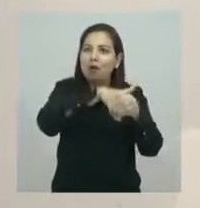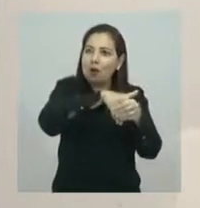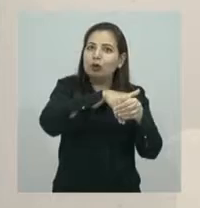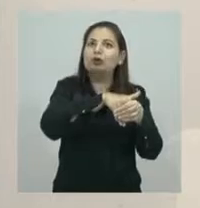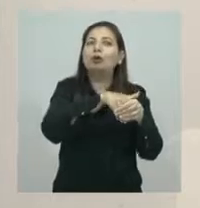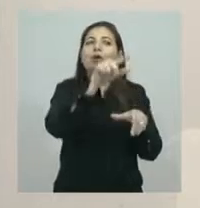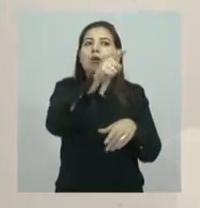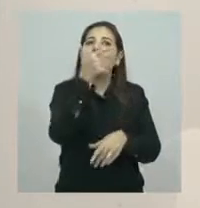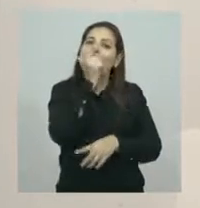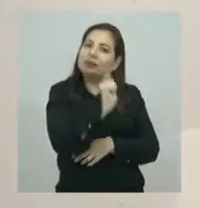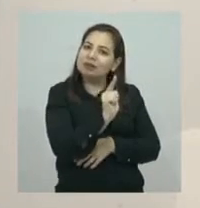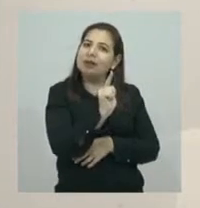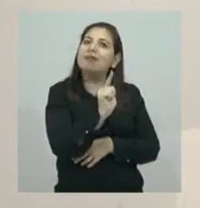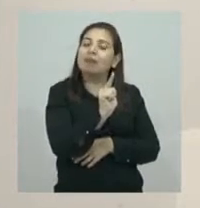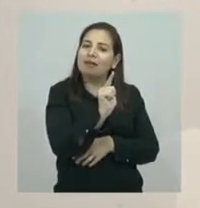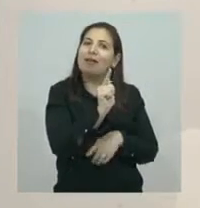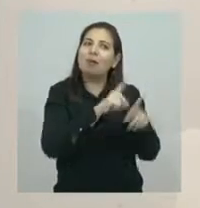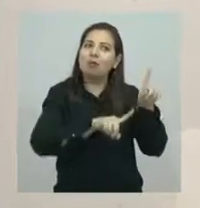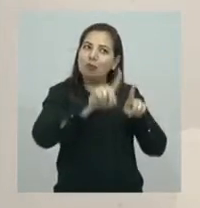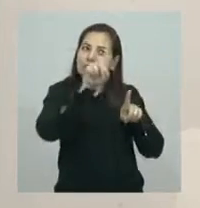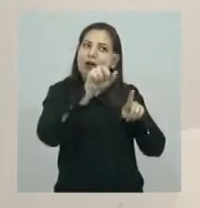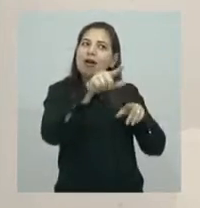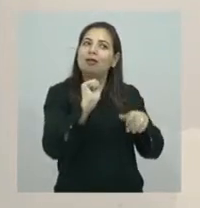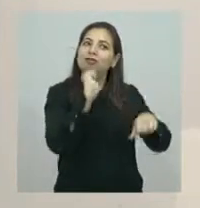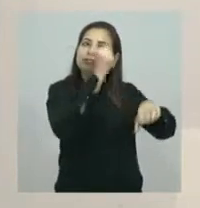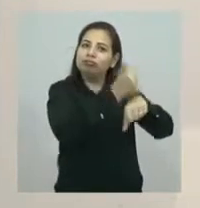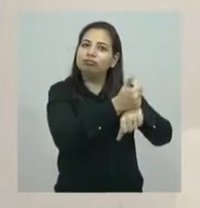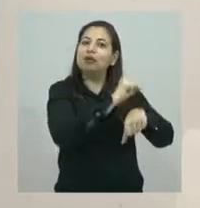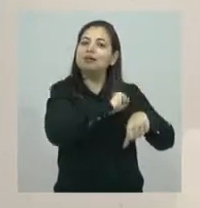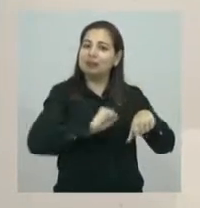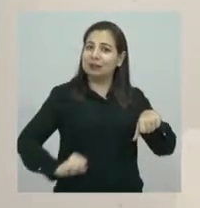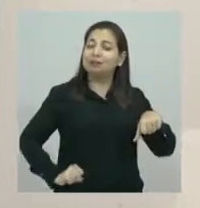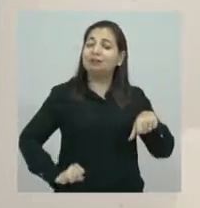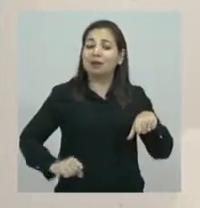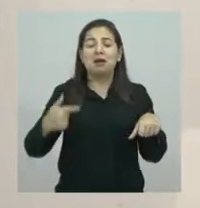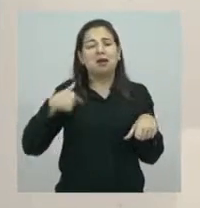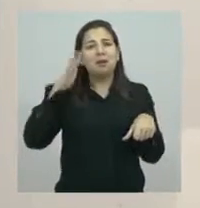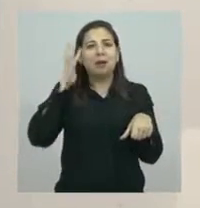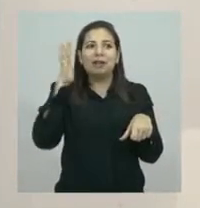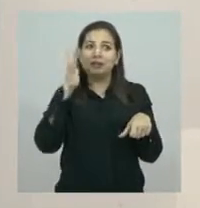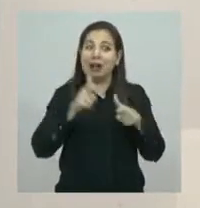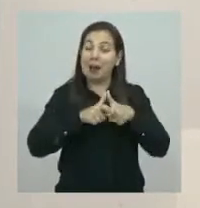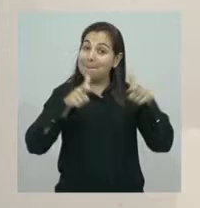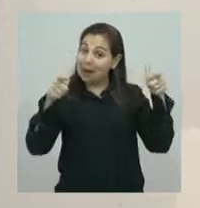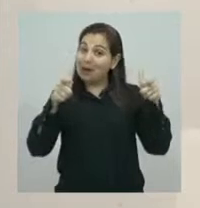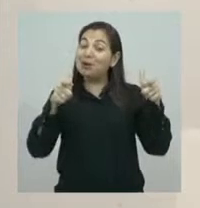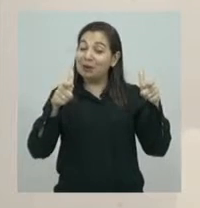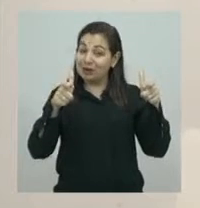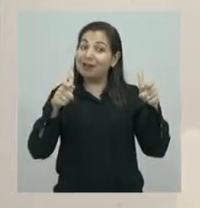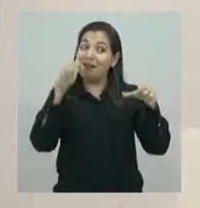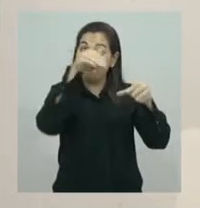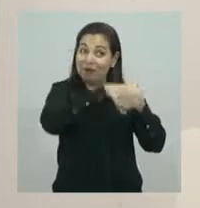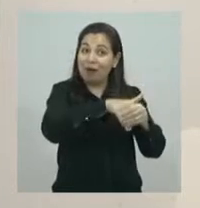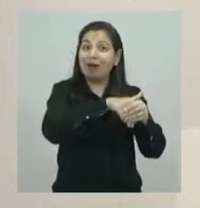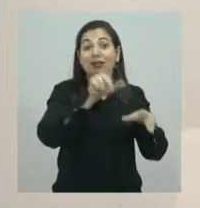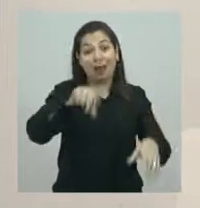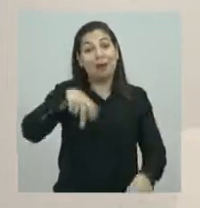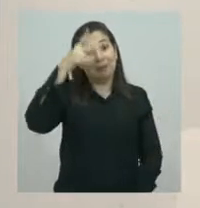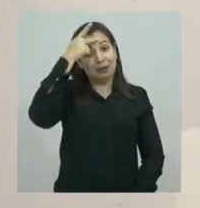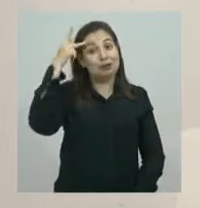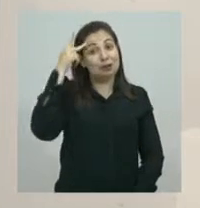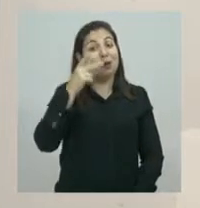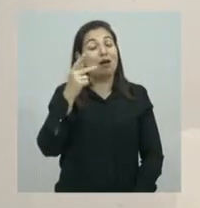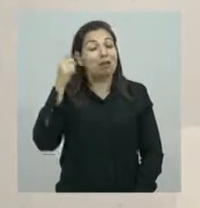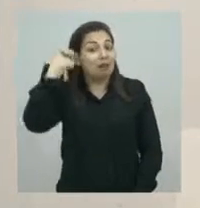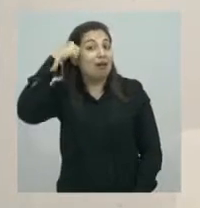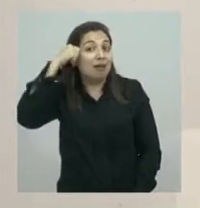maioria, né, eu tenho certeza que grande maioria de seus votos foram votos de pessoas negras, e isso